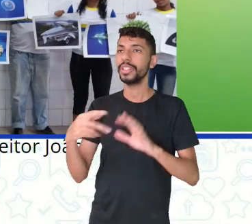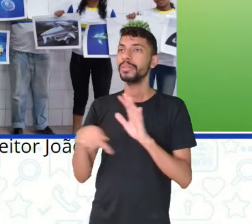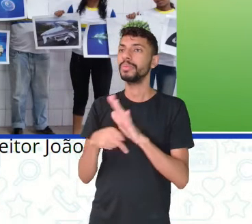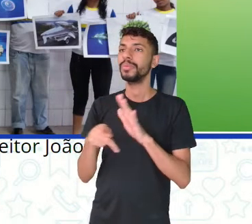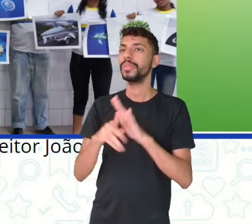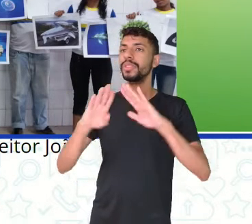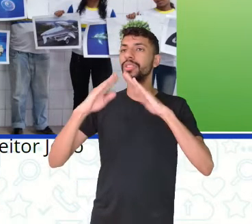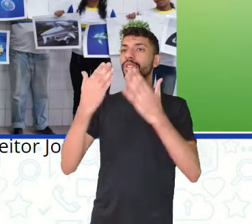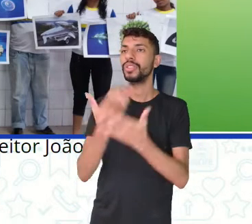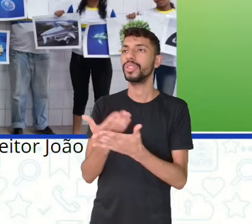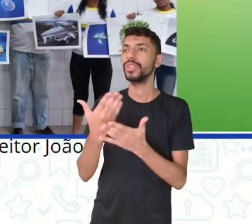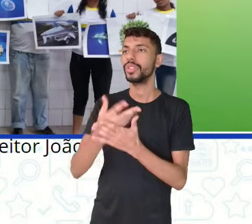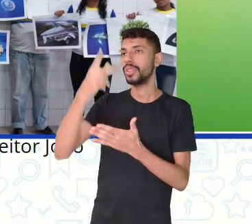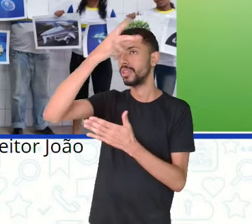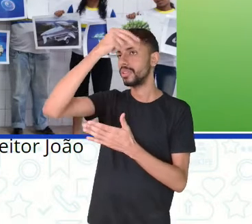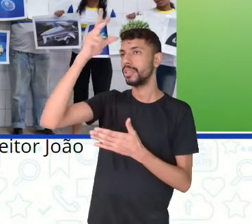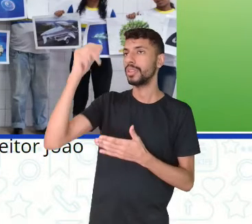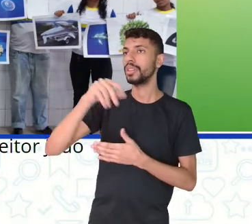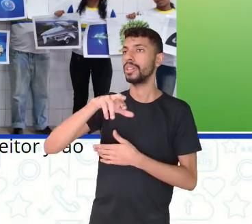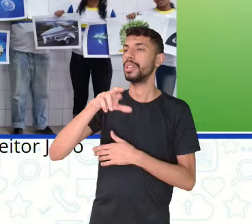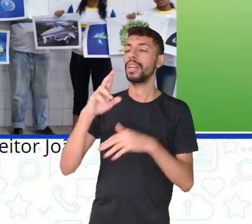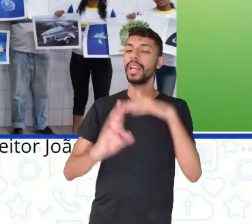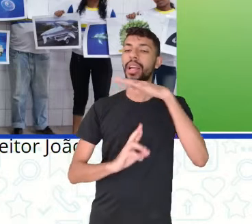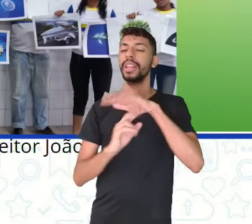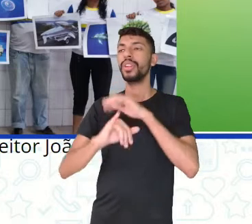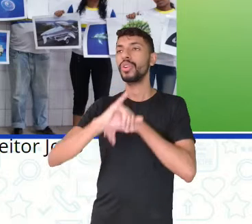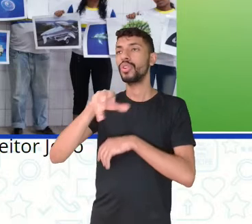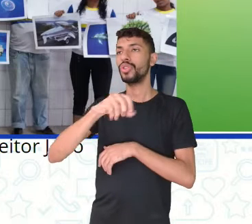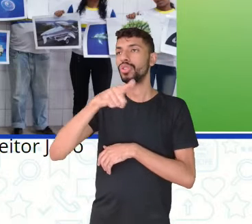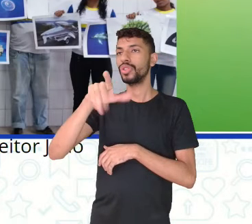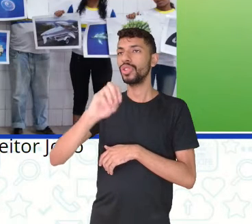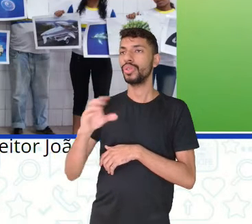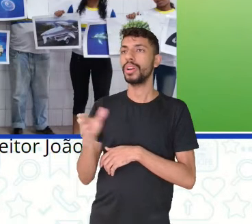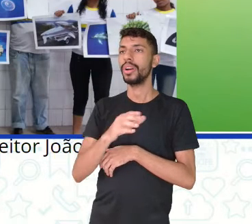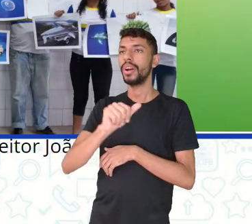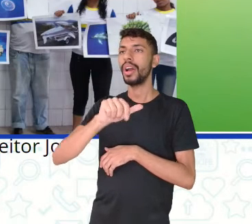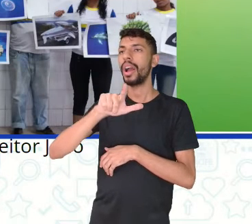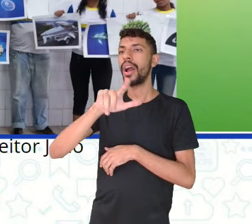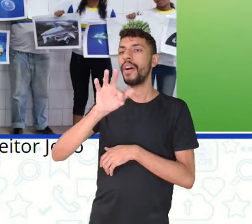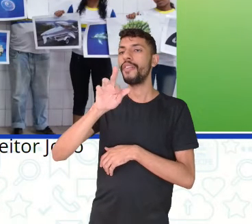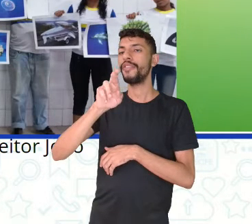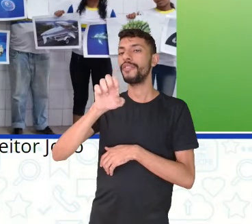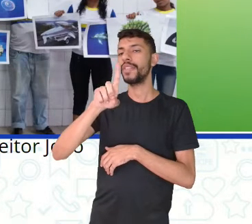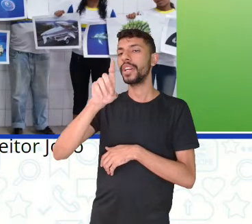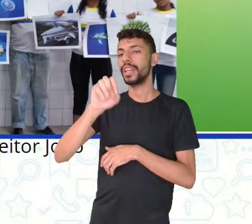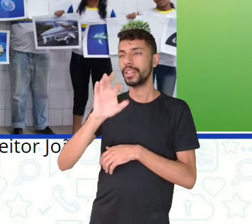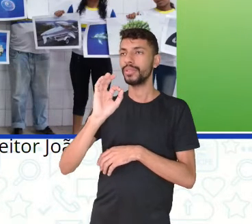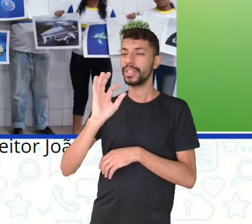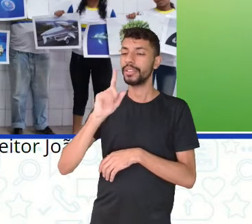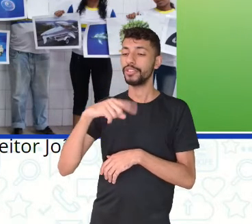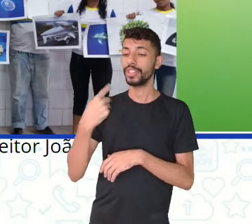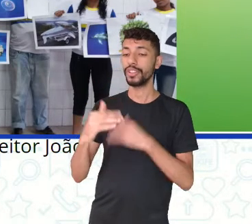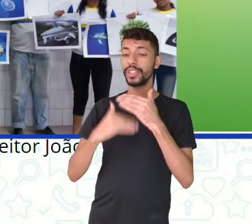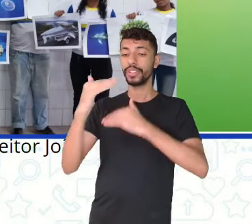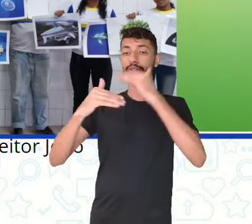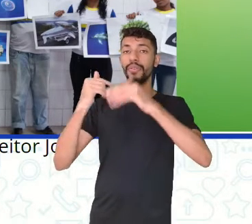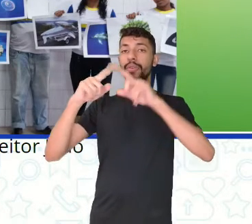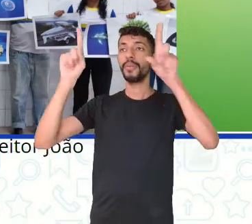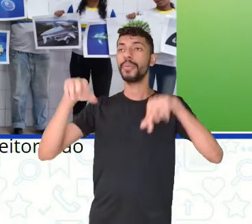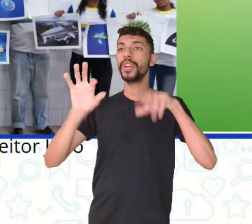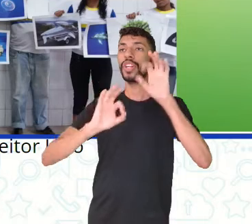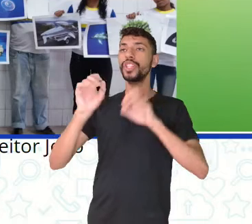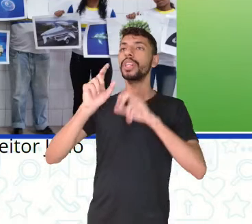Escola Municipal Reitor João Alfredo, que em 2015 nós desenvolvemos um projeto. E o projeto tinha como tema